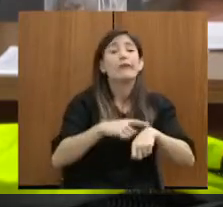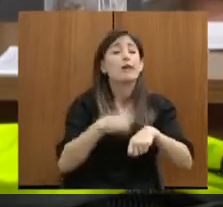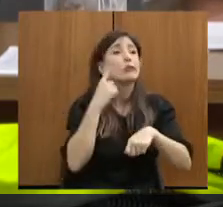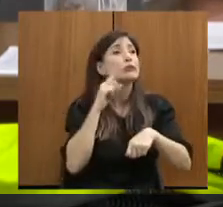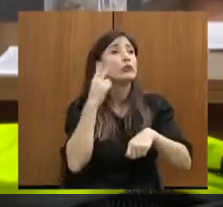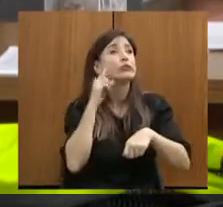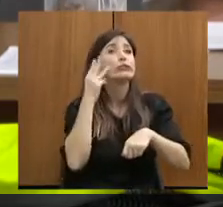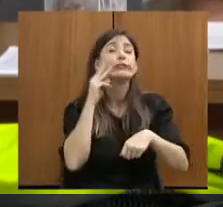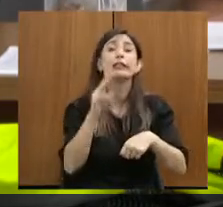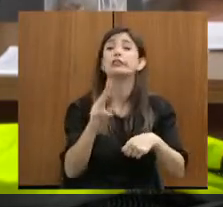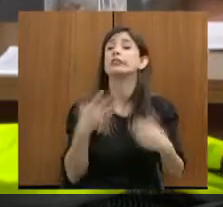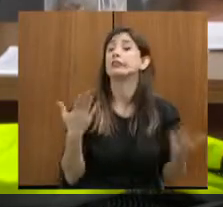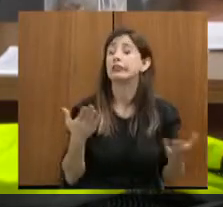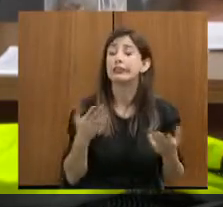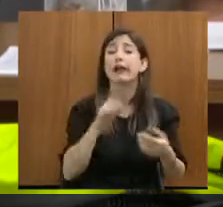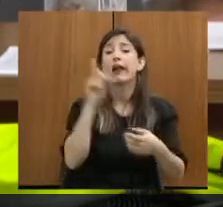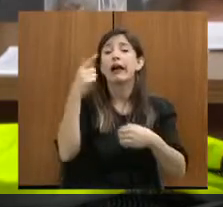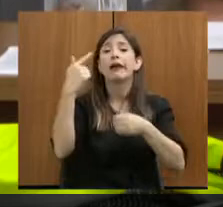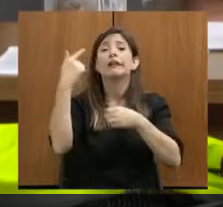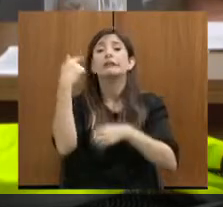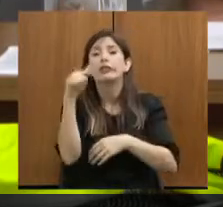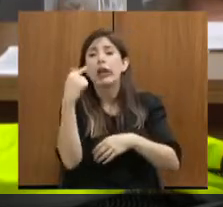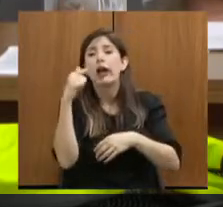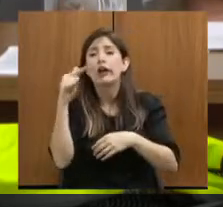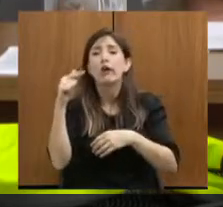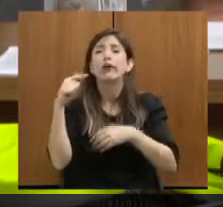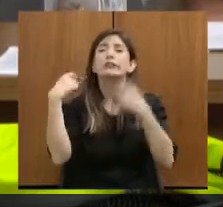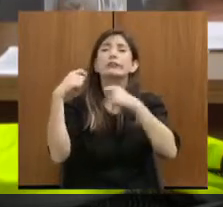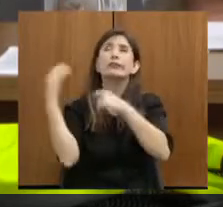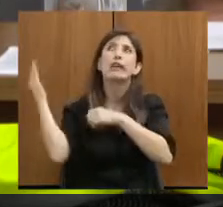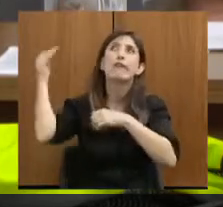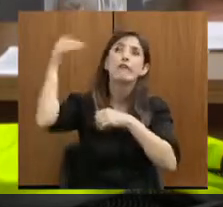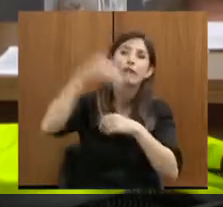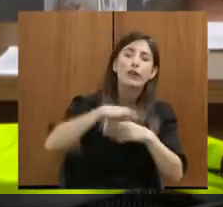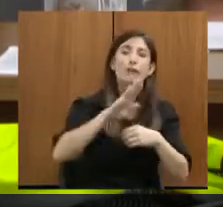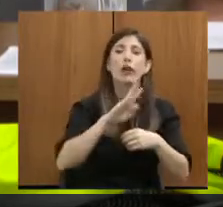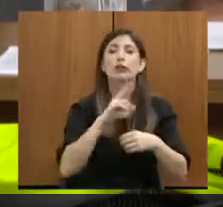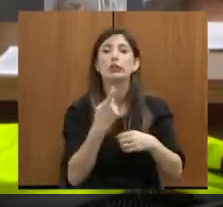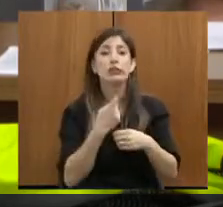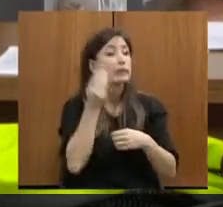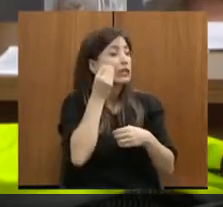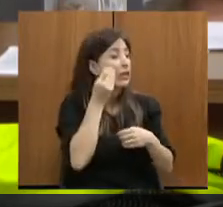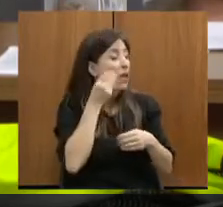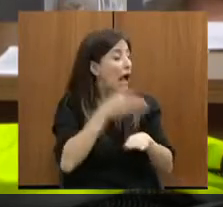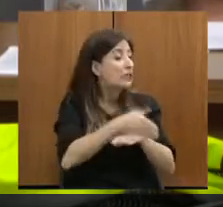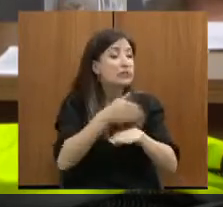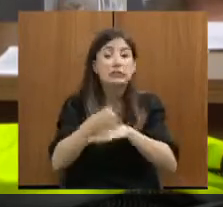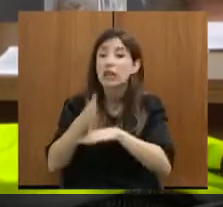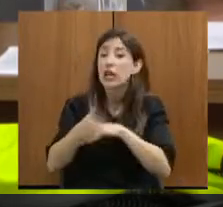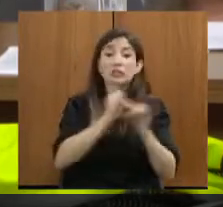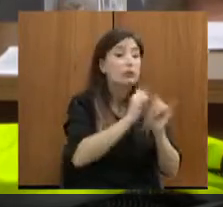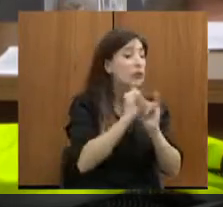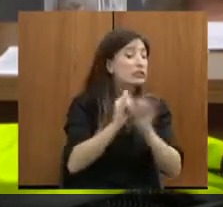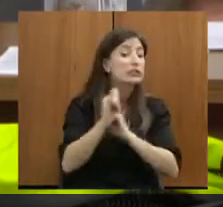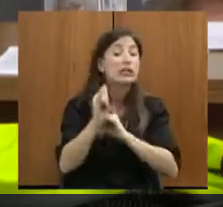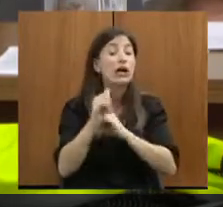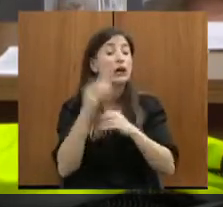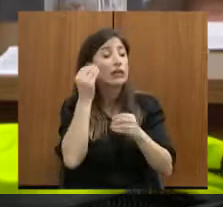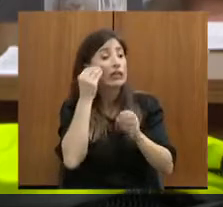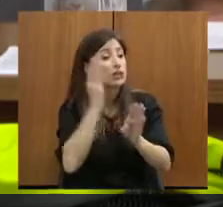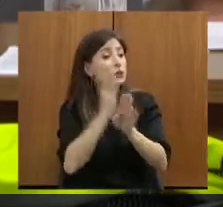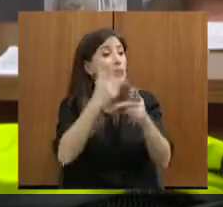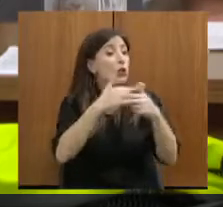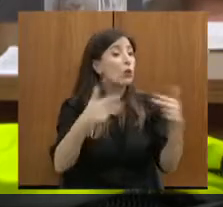de Sete Lagoas para vir para Belo Horizonte para ter acesso a uma coisa para não perder né Por não ter capacitação então